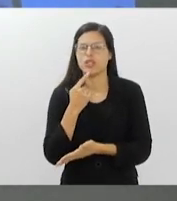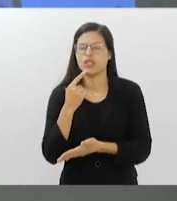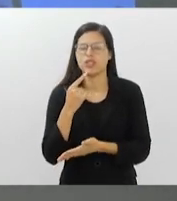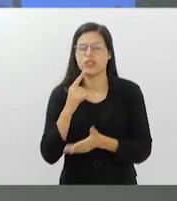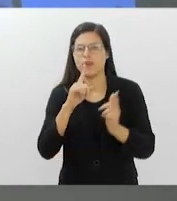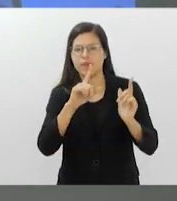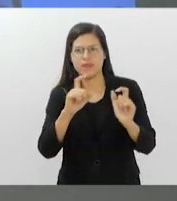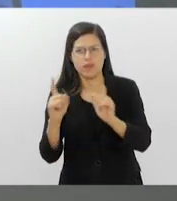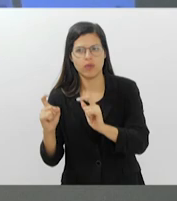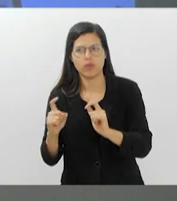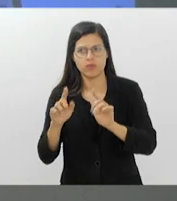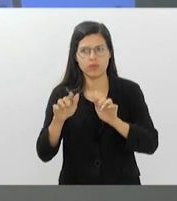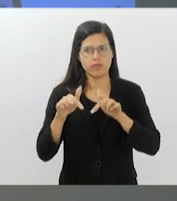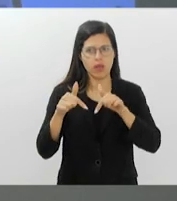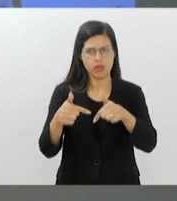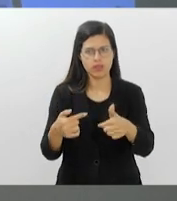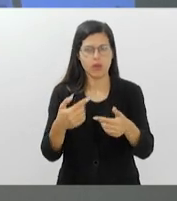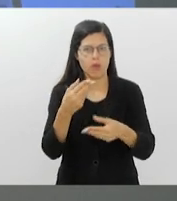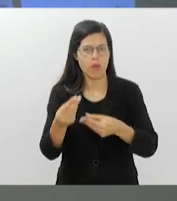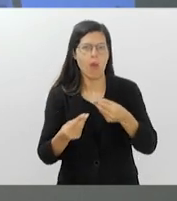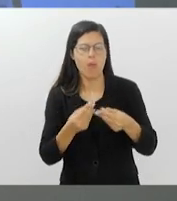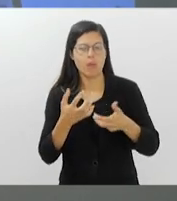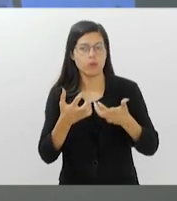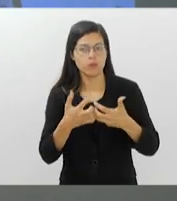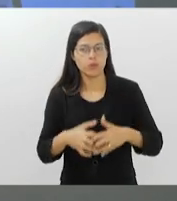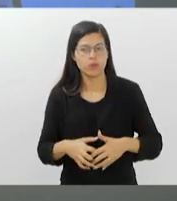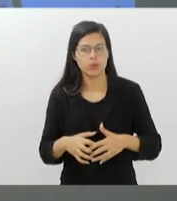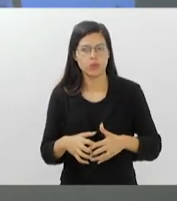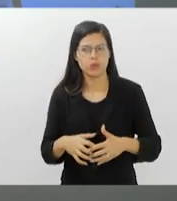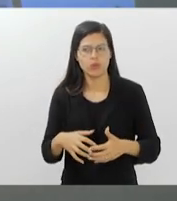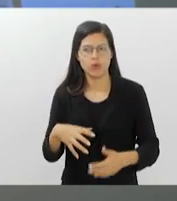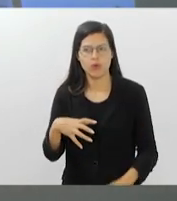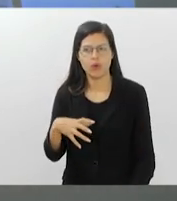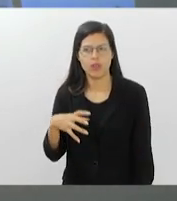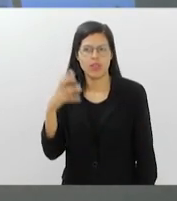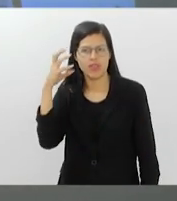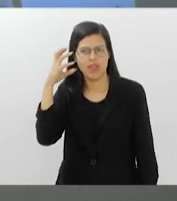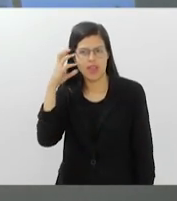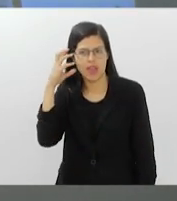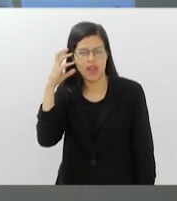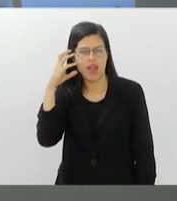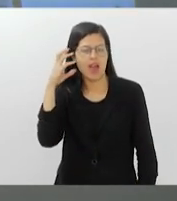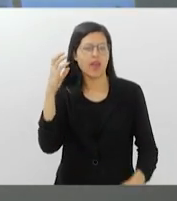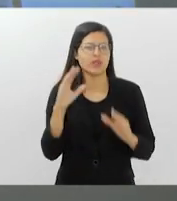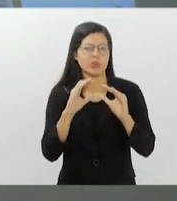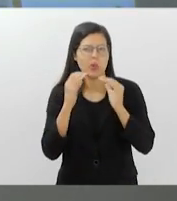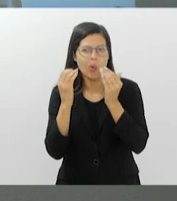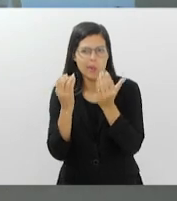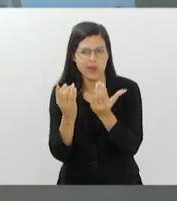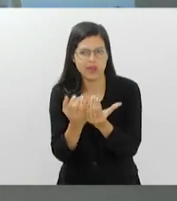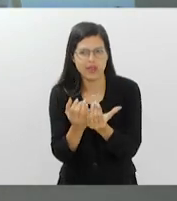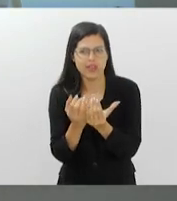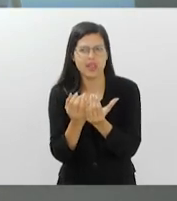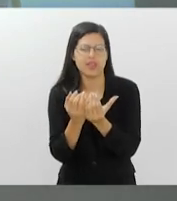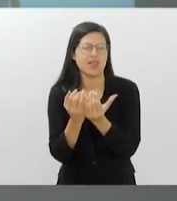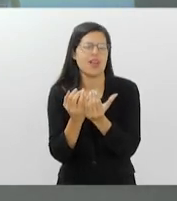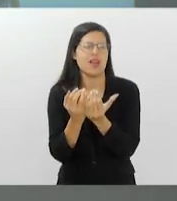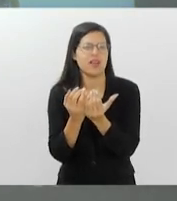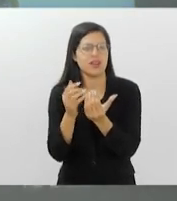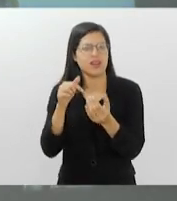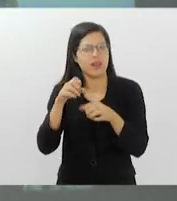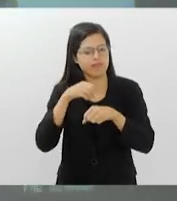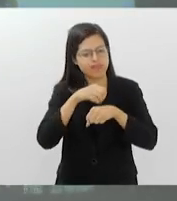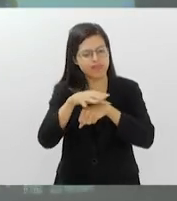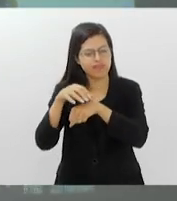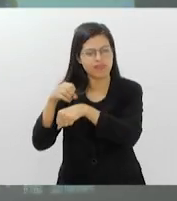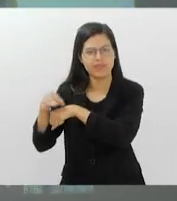uma ideia de como que isso acontece então desde as rádios comunitárias né com mensagens com spots passando pela comunidade